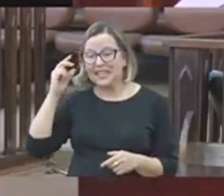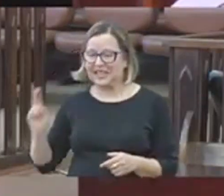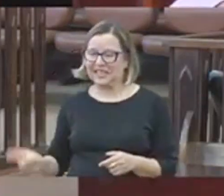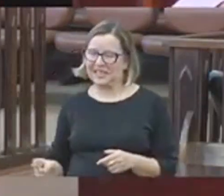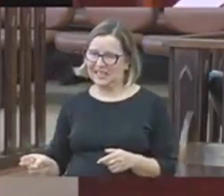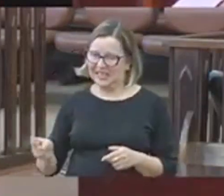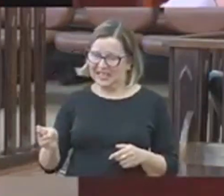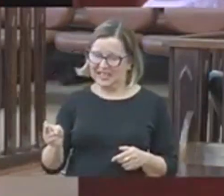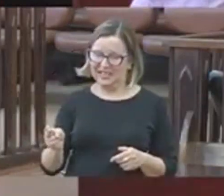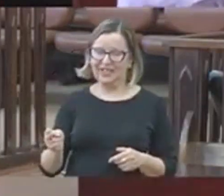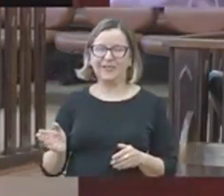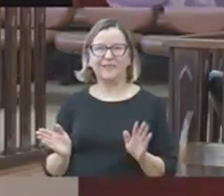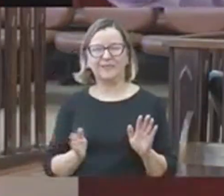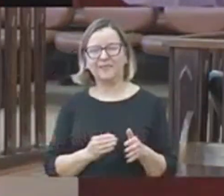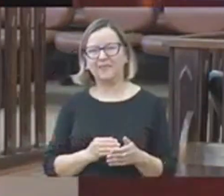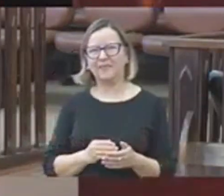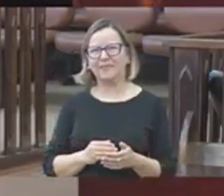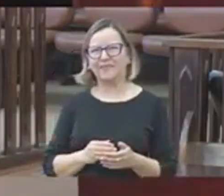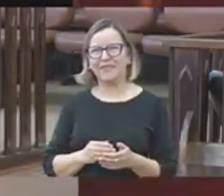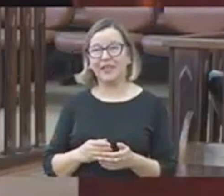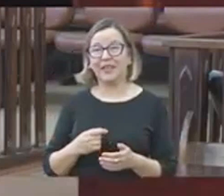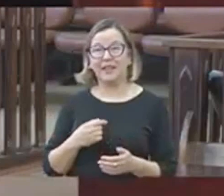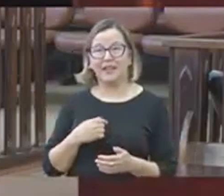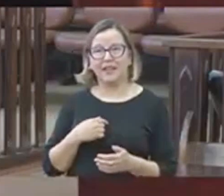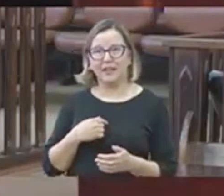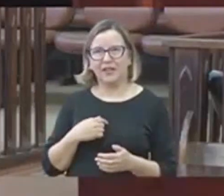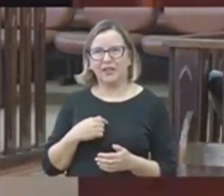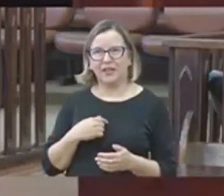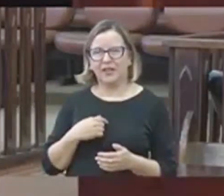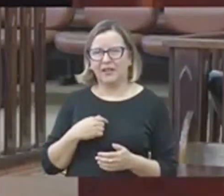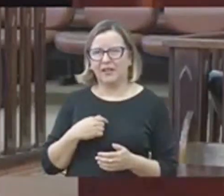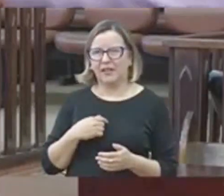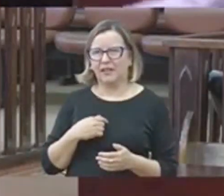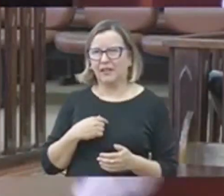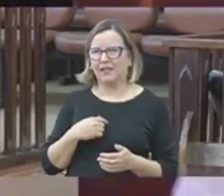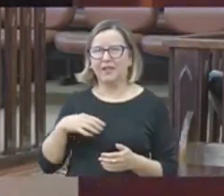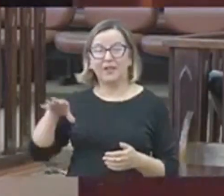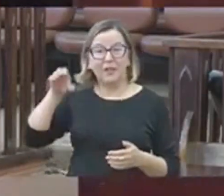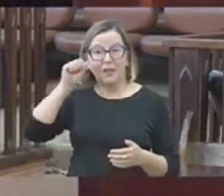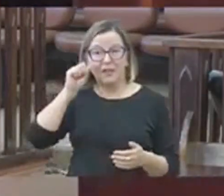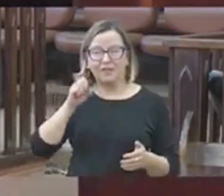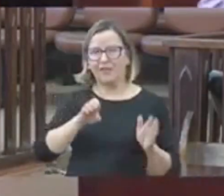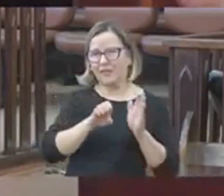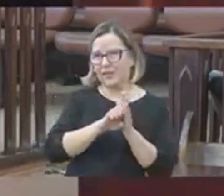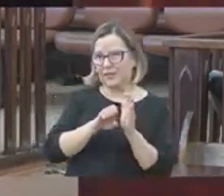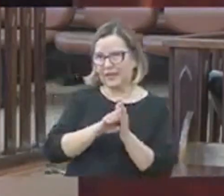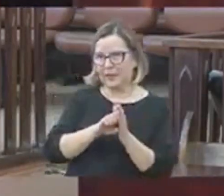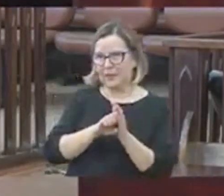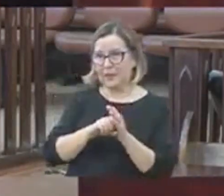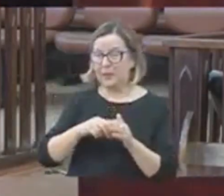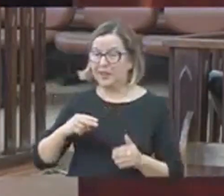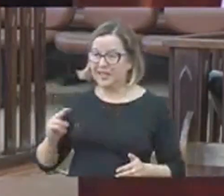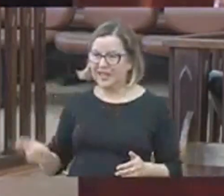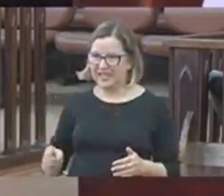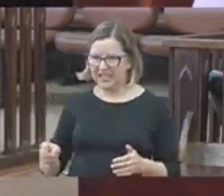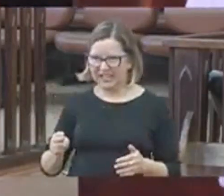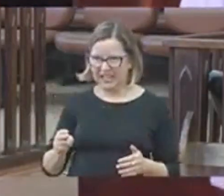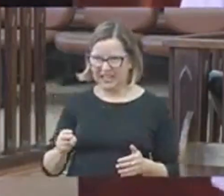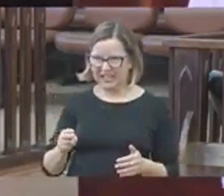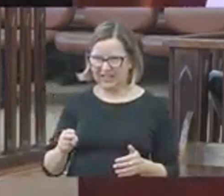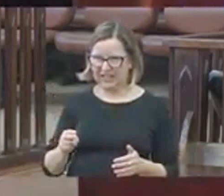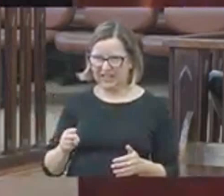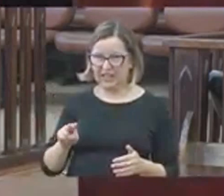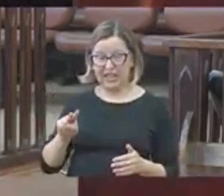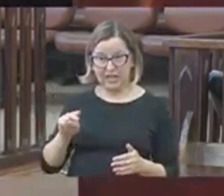que a eternidade é como uma rocha do tamanho do planeta Terra. E a cada